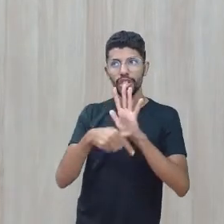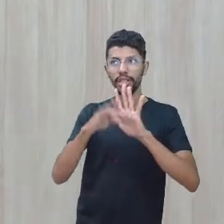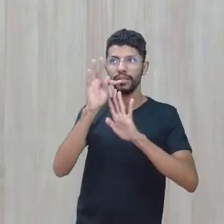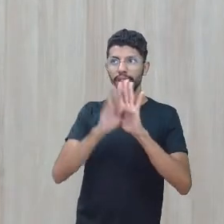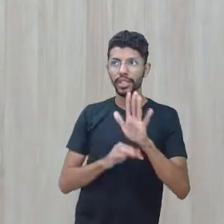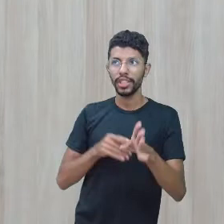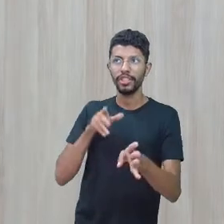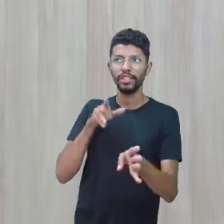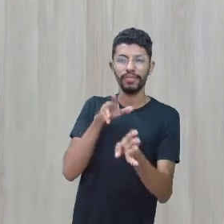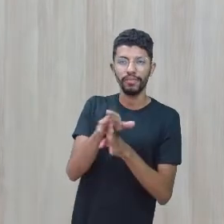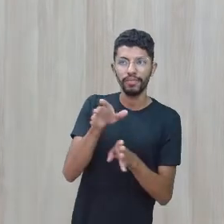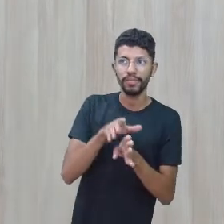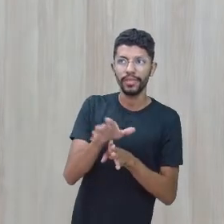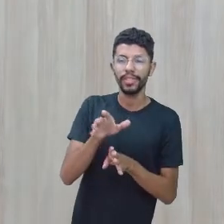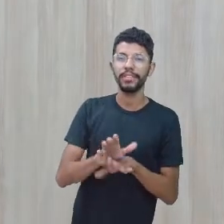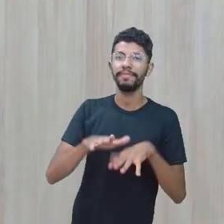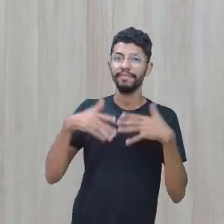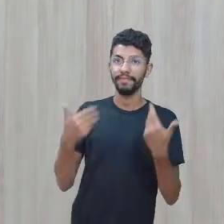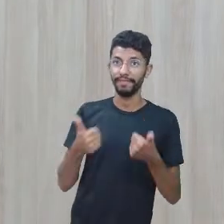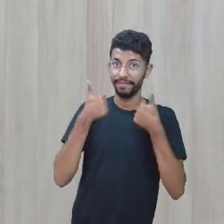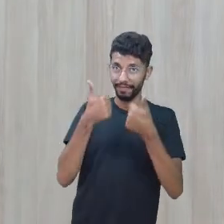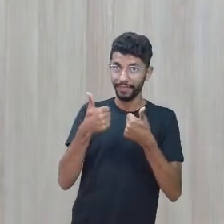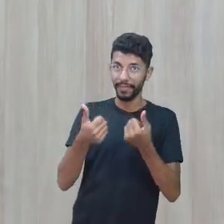aí? Vamos lá.